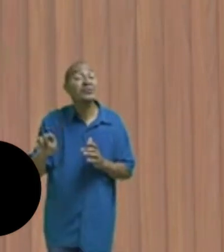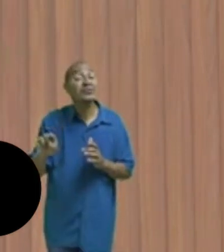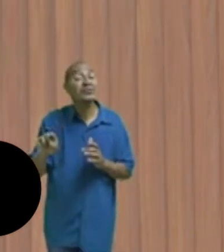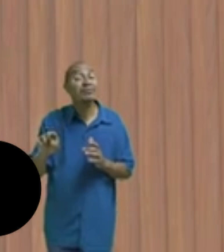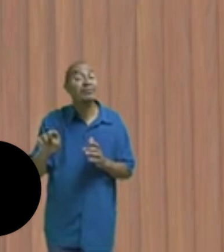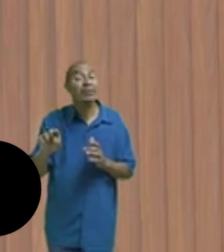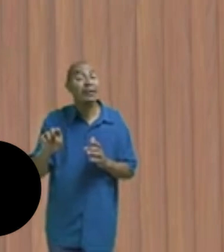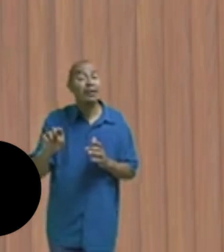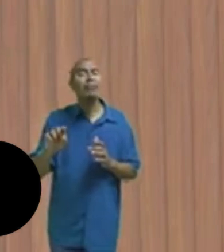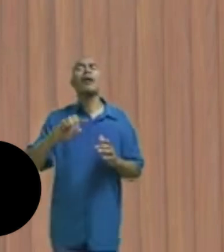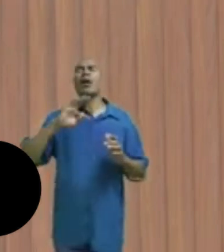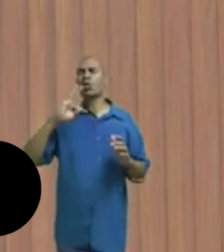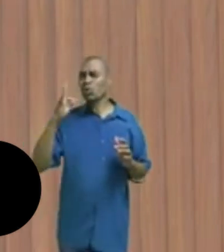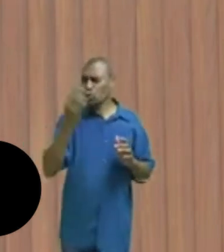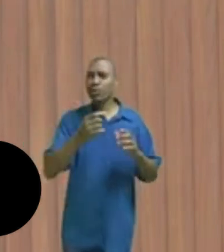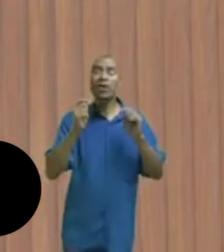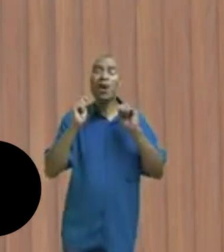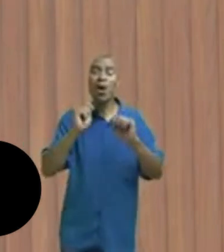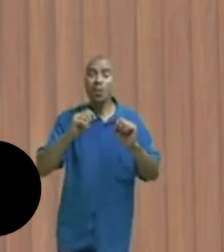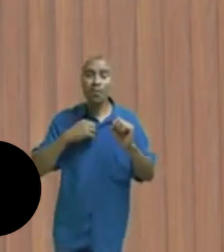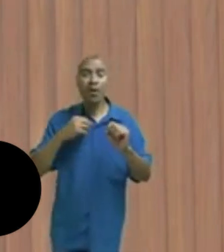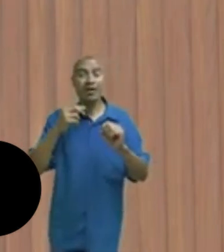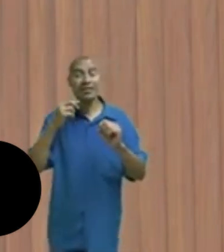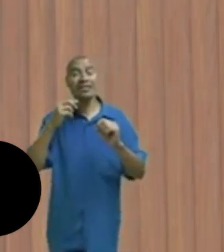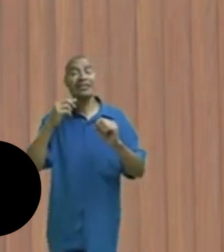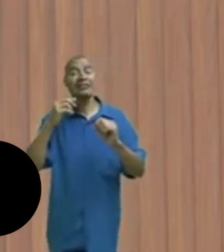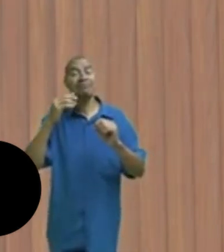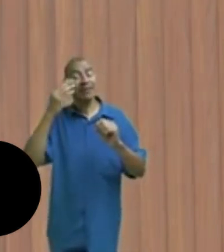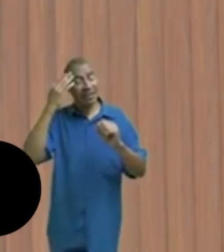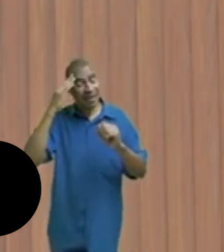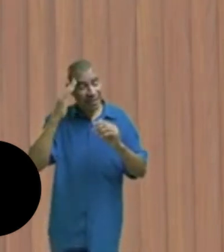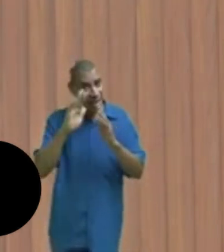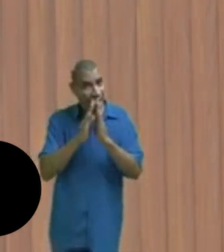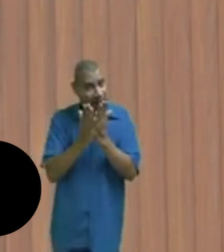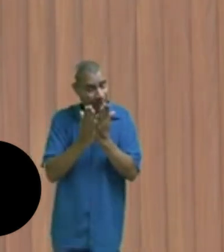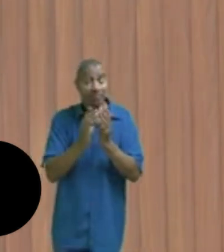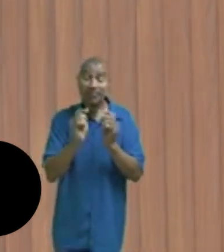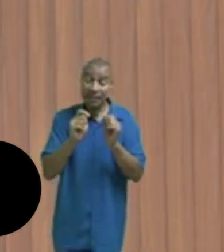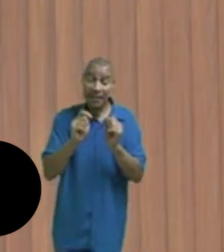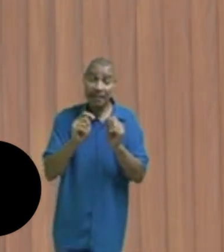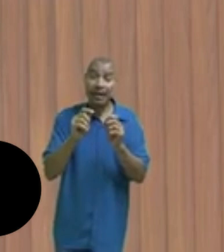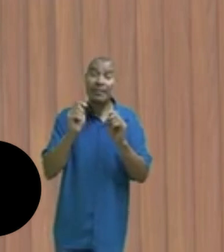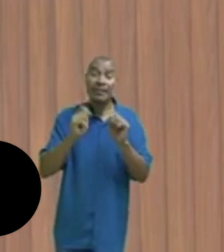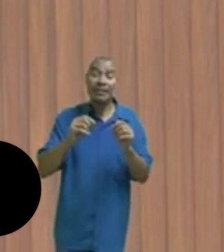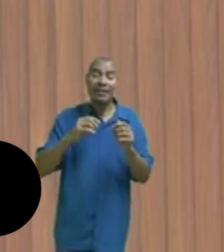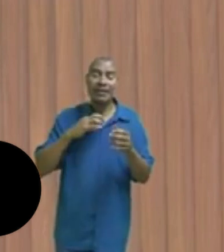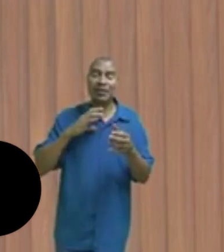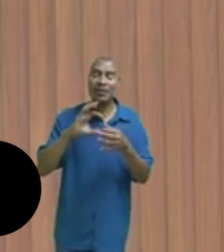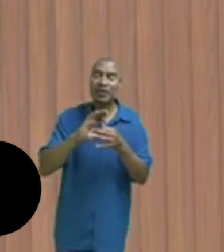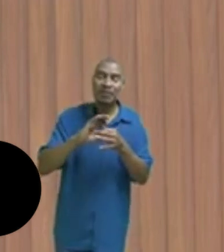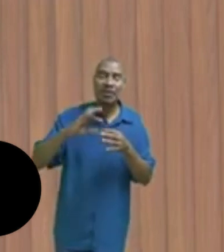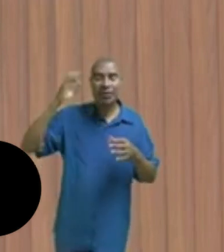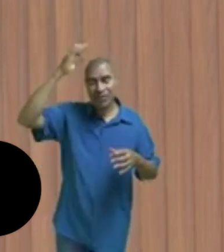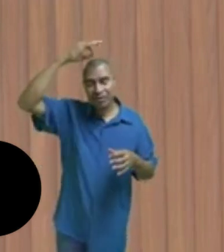ela está disponível para qualquer um. Enquanto lemos ela, numa perspectiva filosófica, histórica,